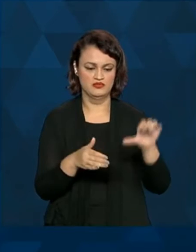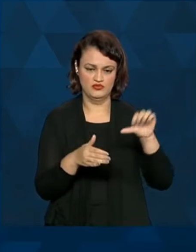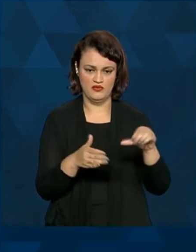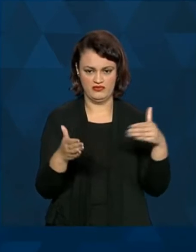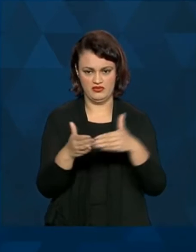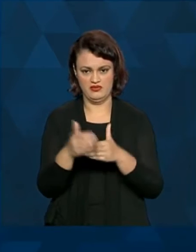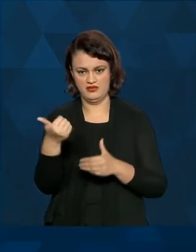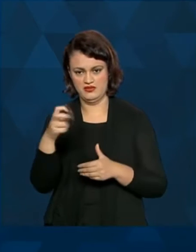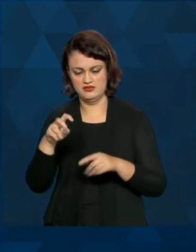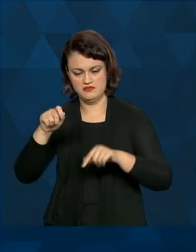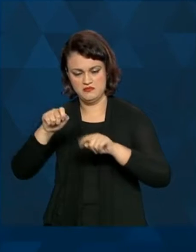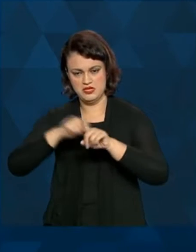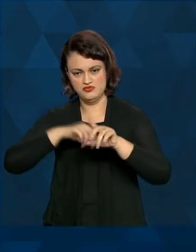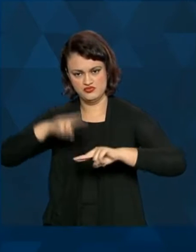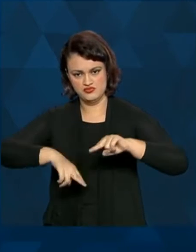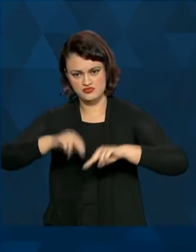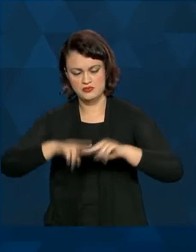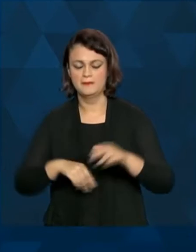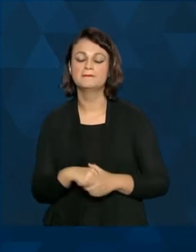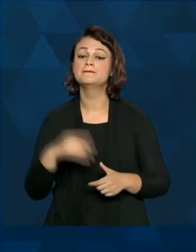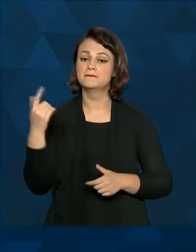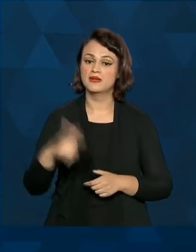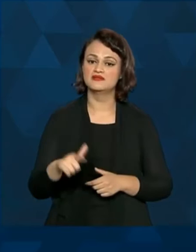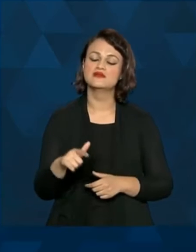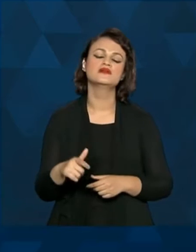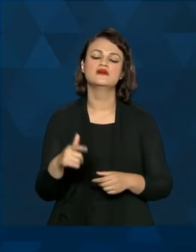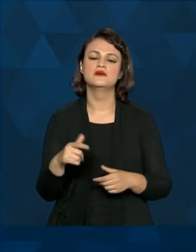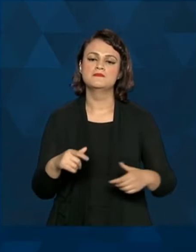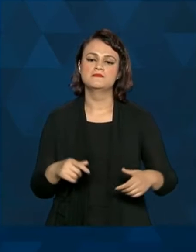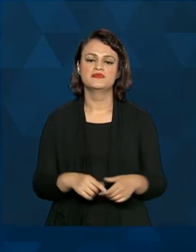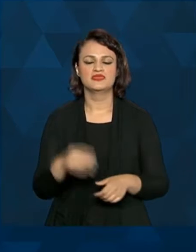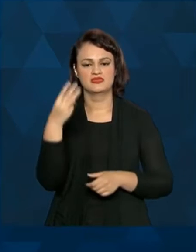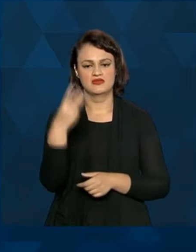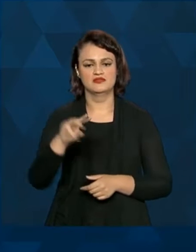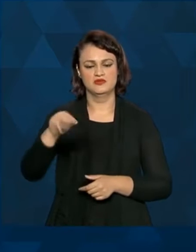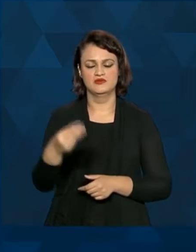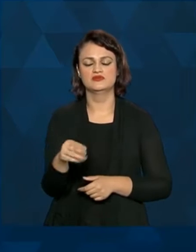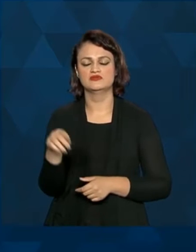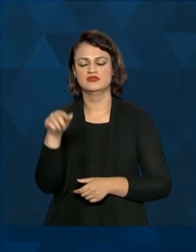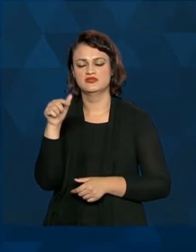junho. Foram também entregues